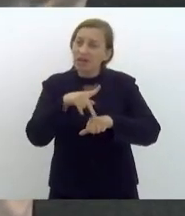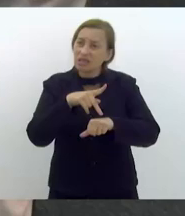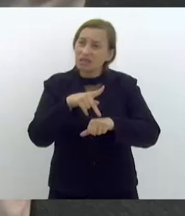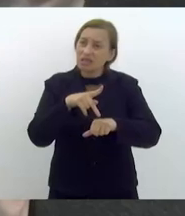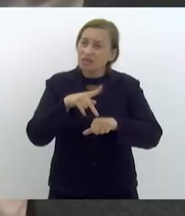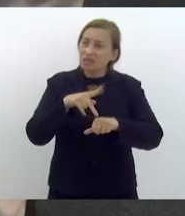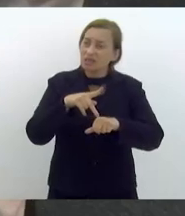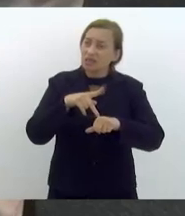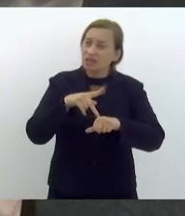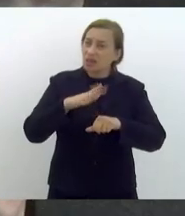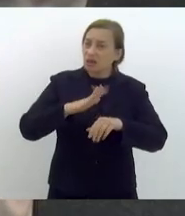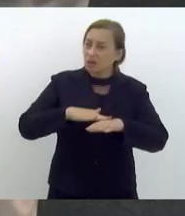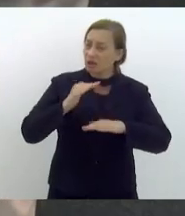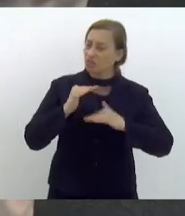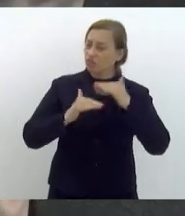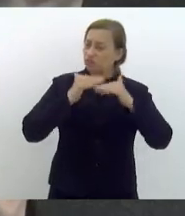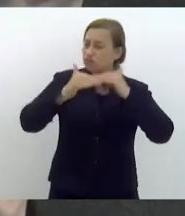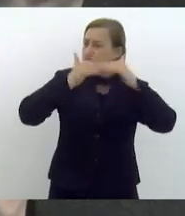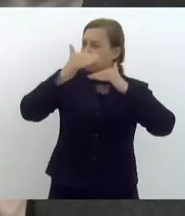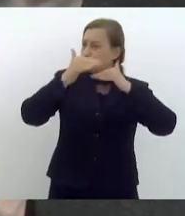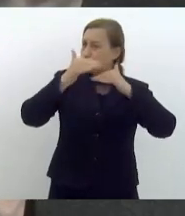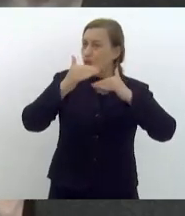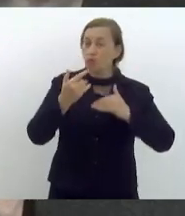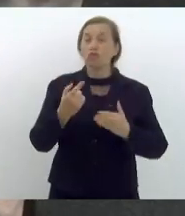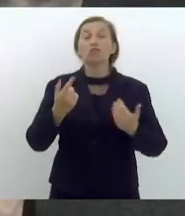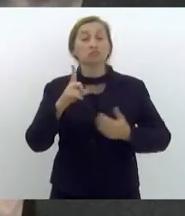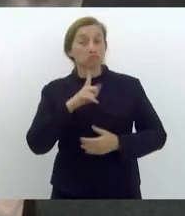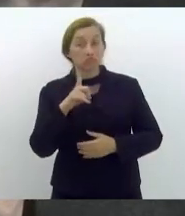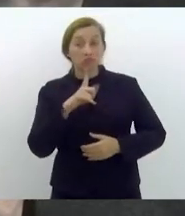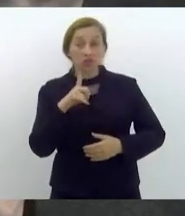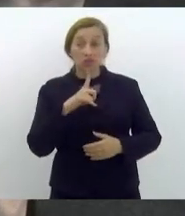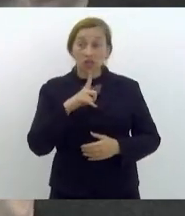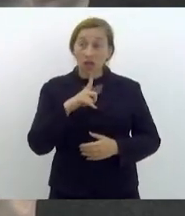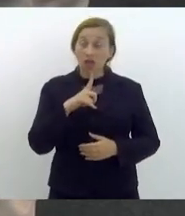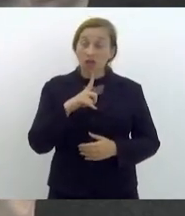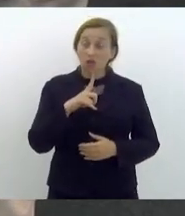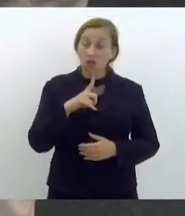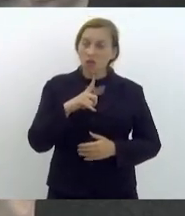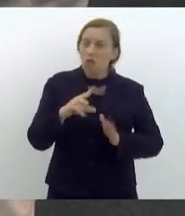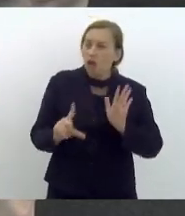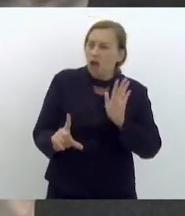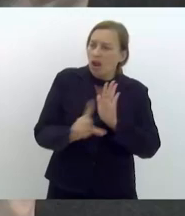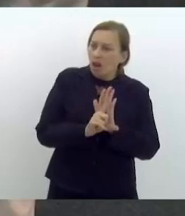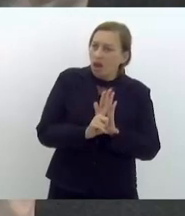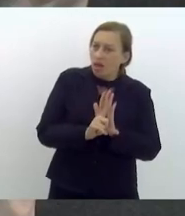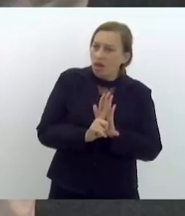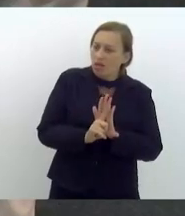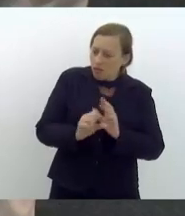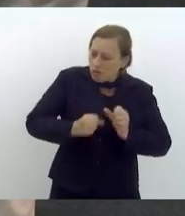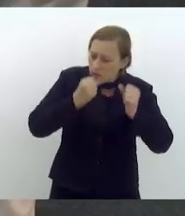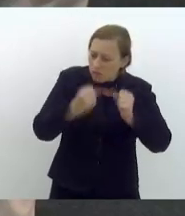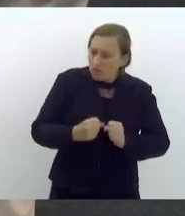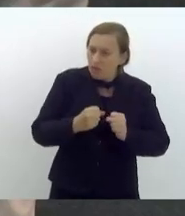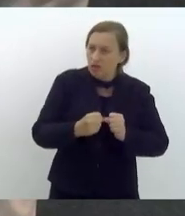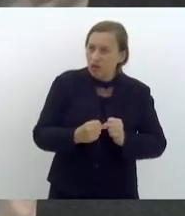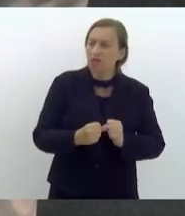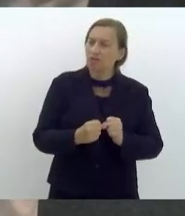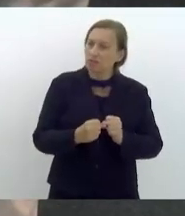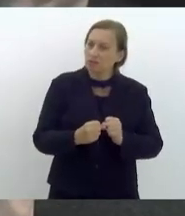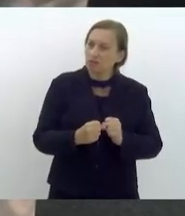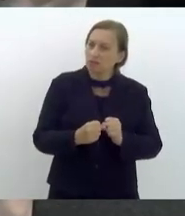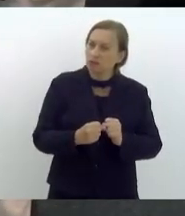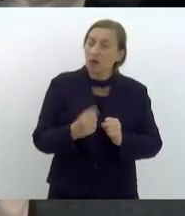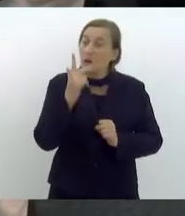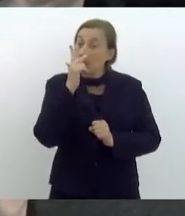mais ditos mais avançados Você tem uma legislação muito firme legislações